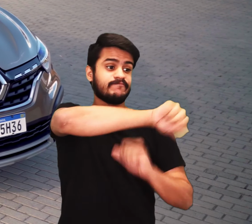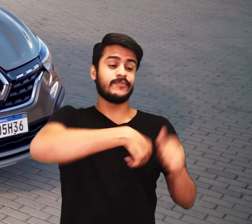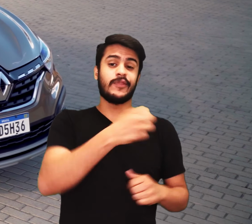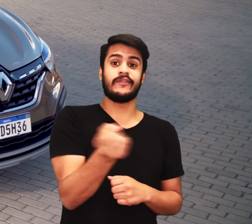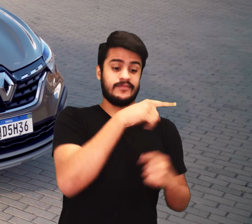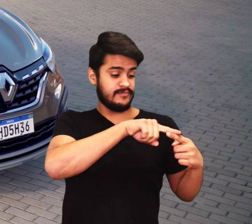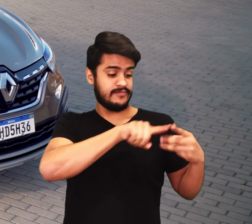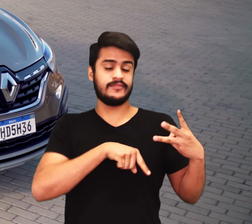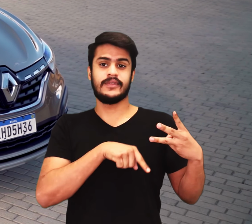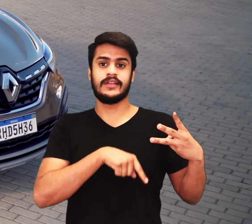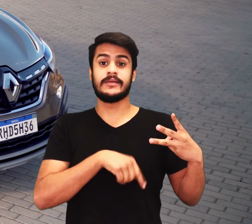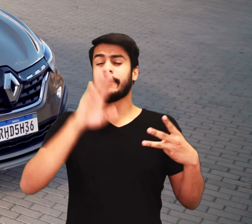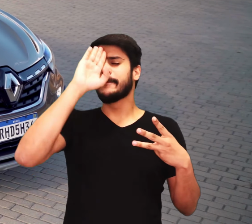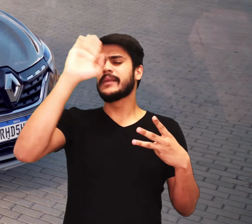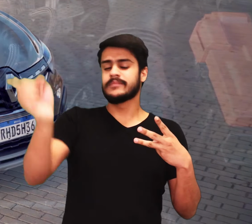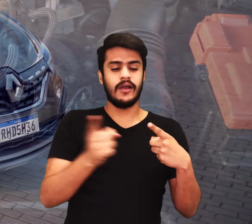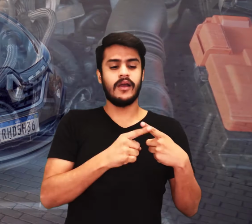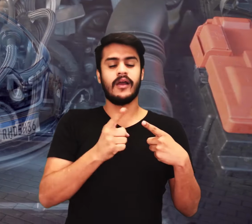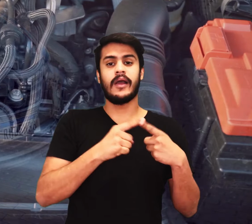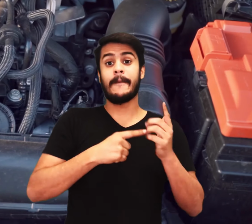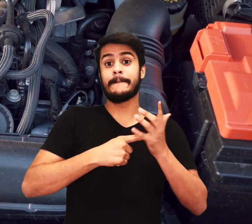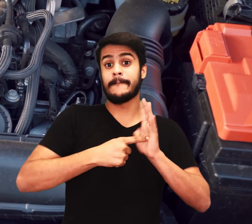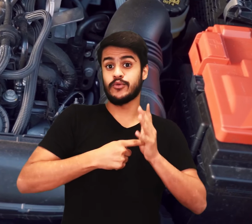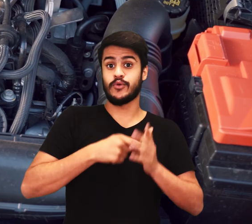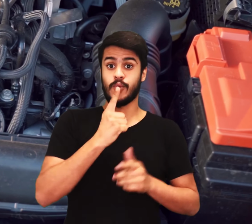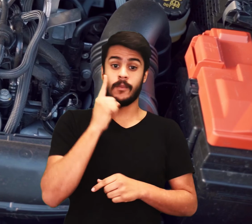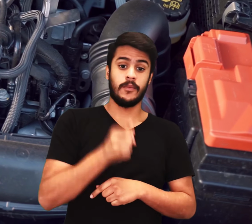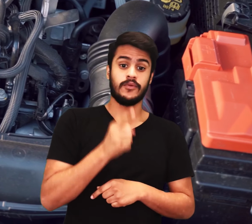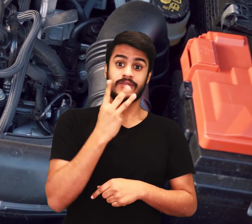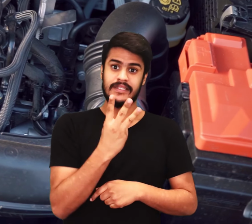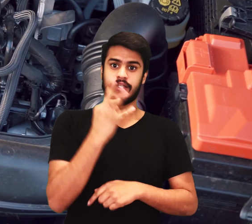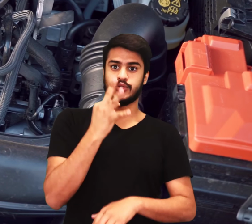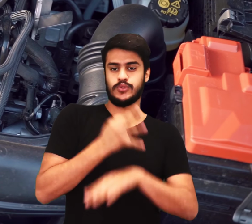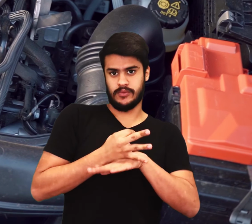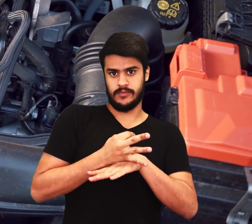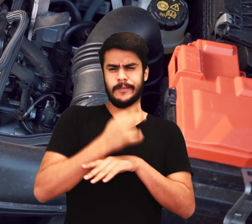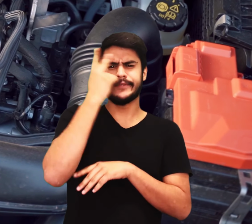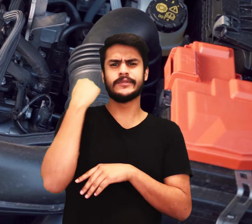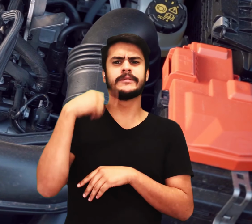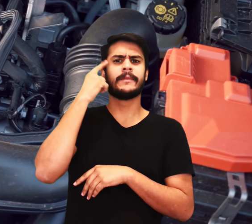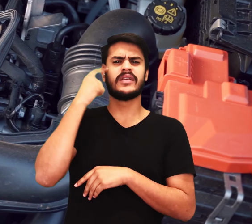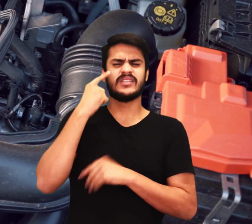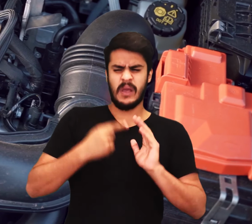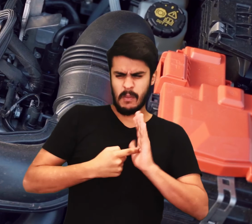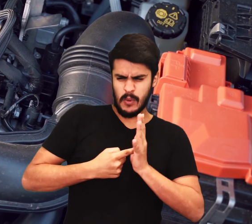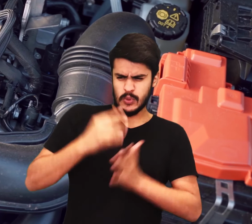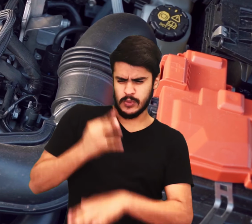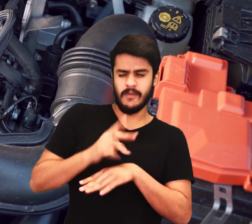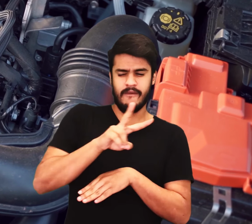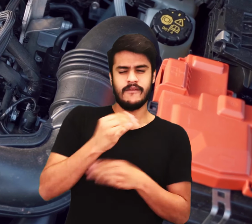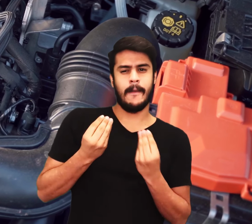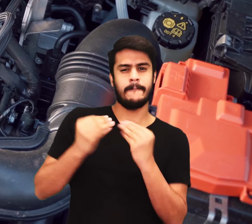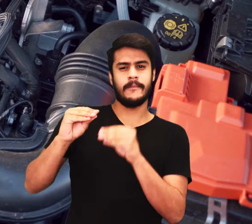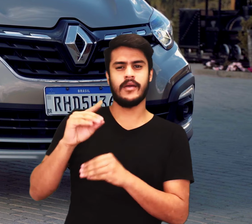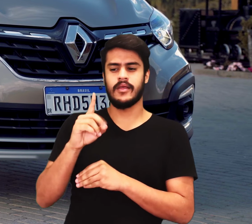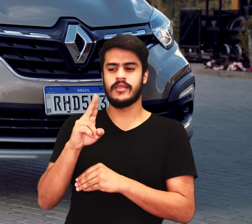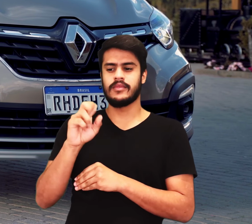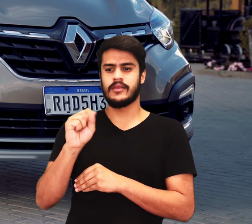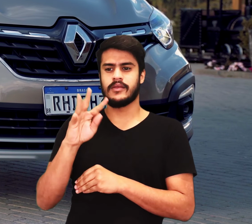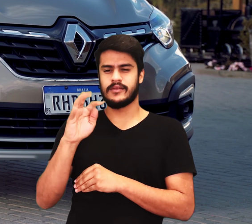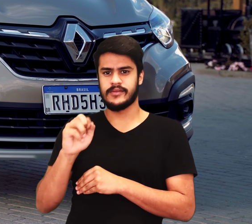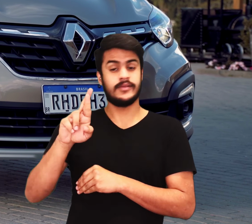três novidades é a chegada do motor 1.3 Turbo. Todo mundo esperava que fosse ser lançado no Duster no ano passado, né? Não aconteceu e,